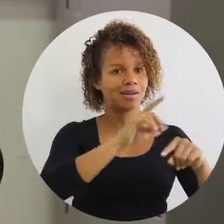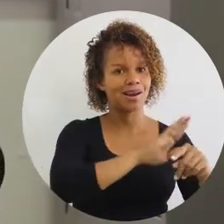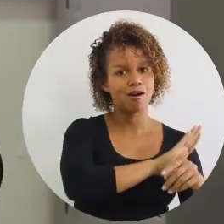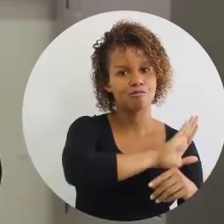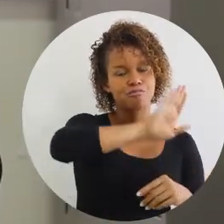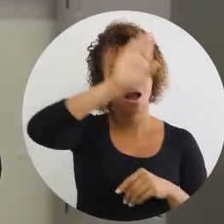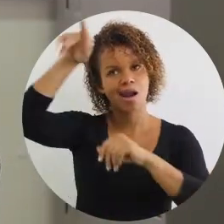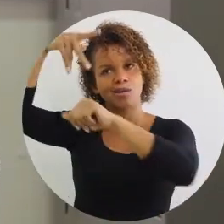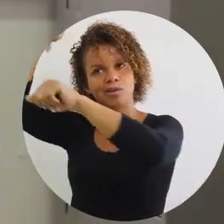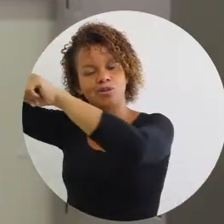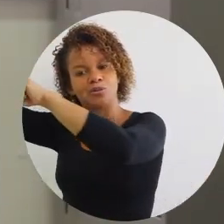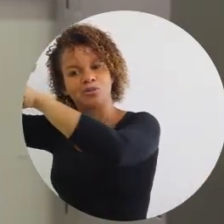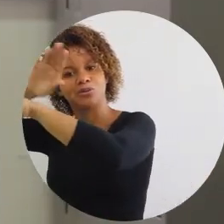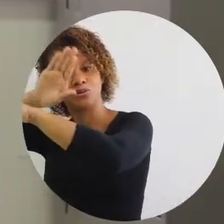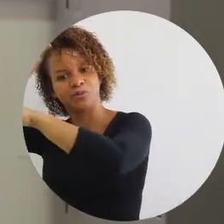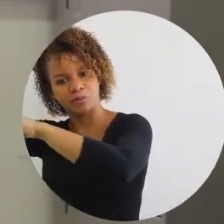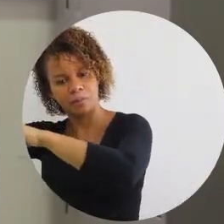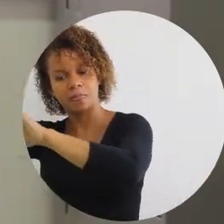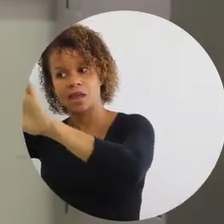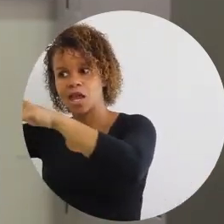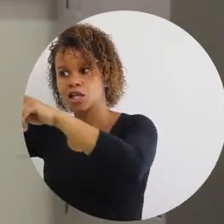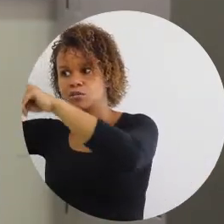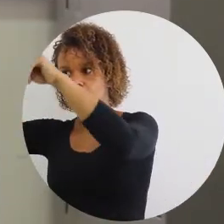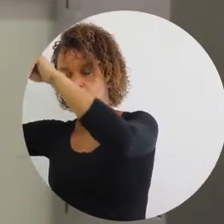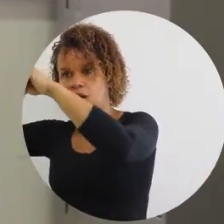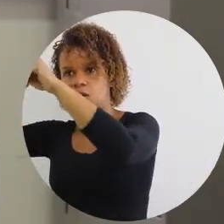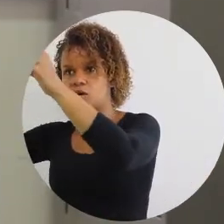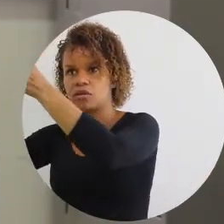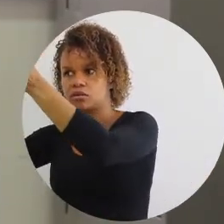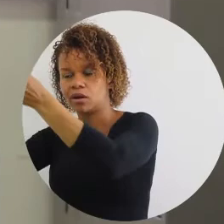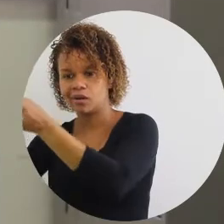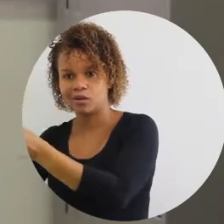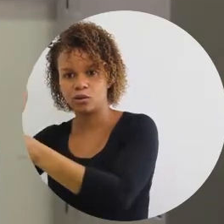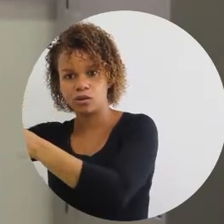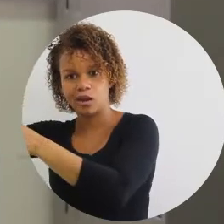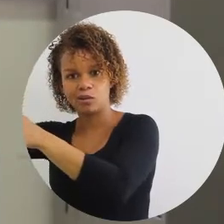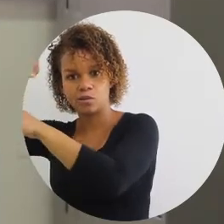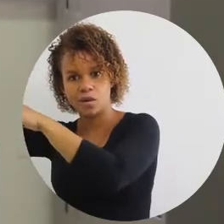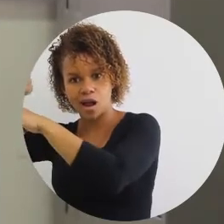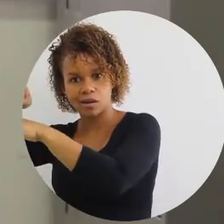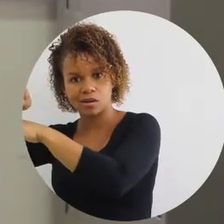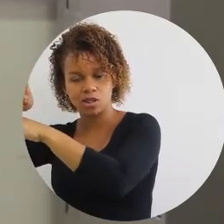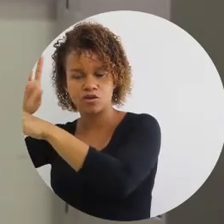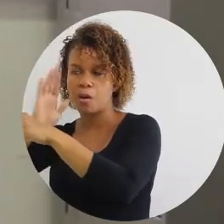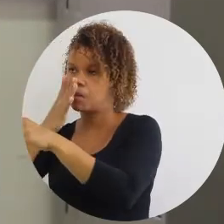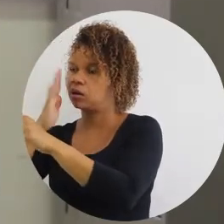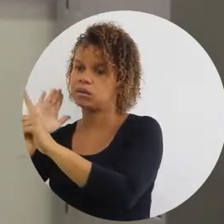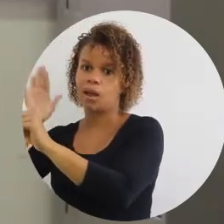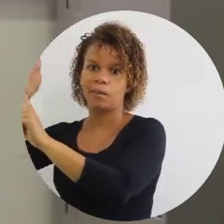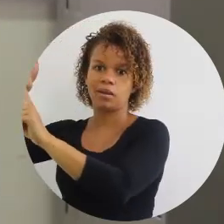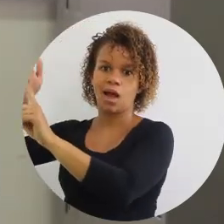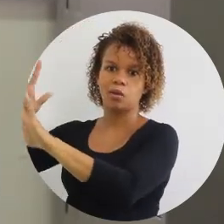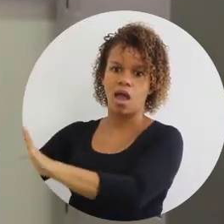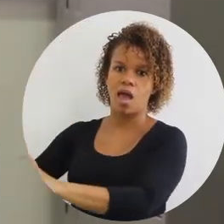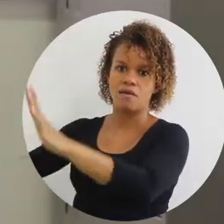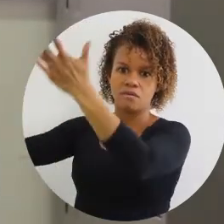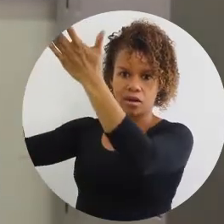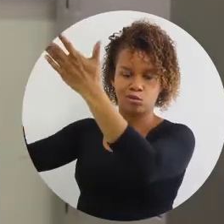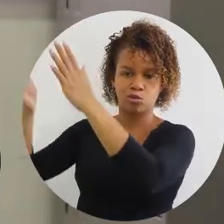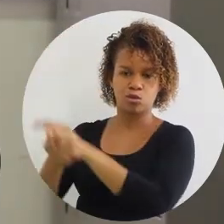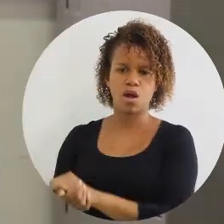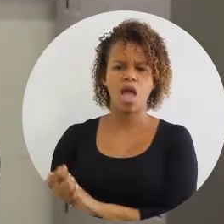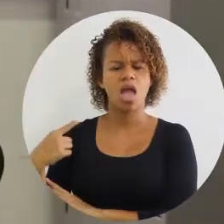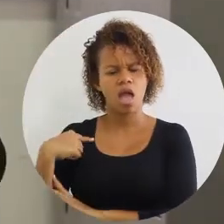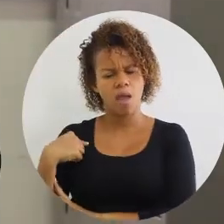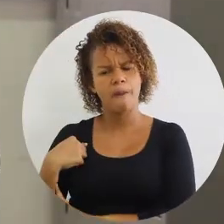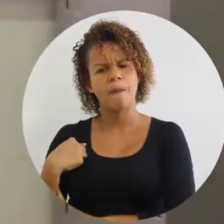para o exterior, e esses produtos não vão ser comercializados no exterior, eles vão para um determinado evento, eu tenho